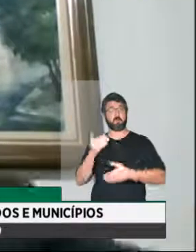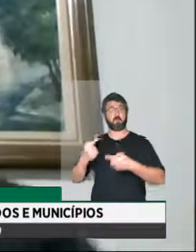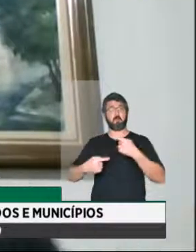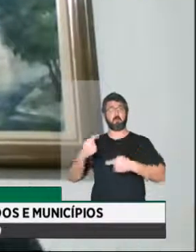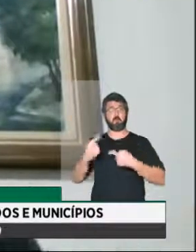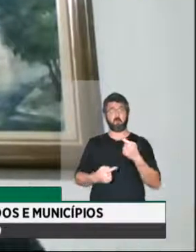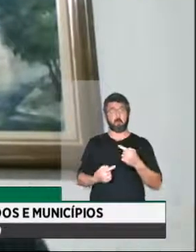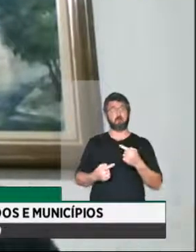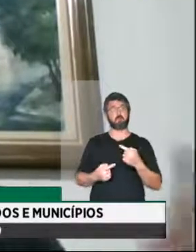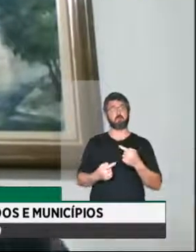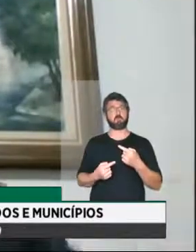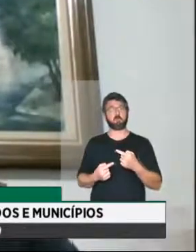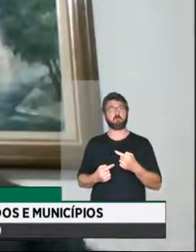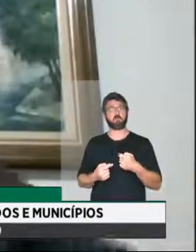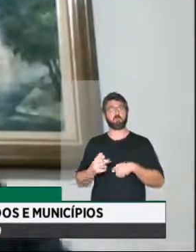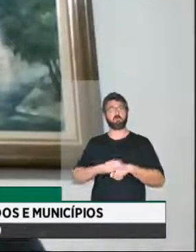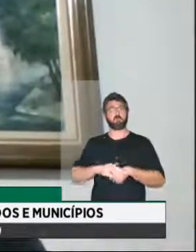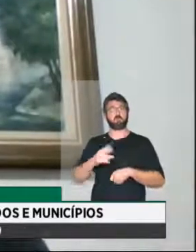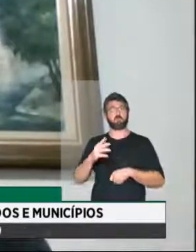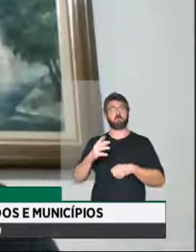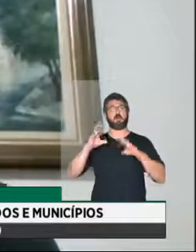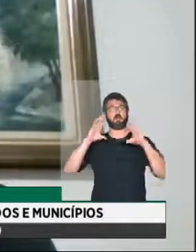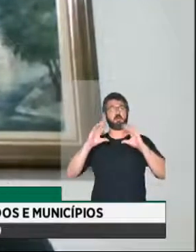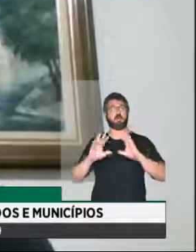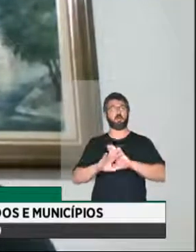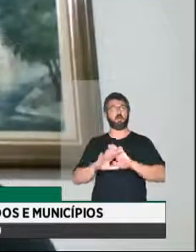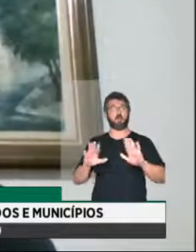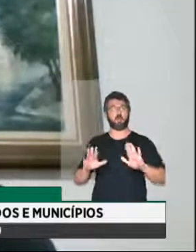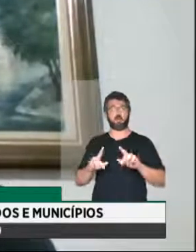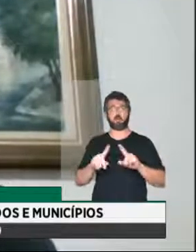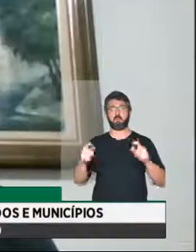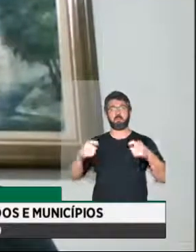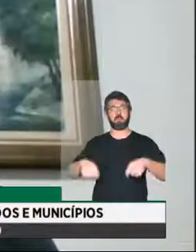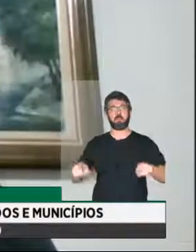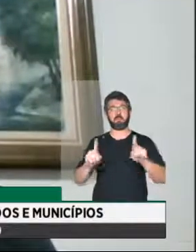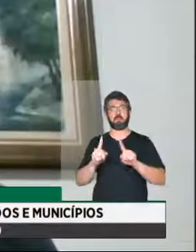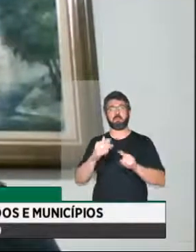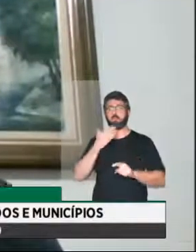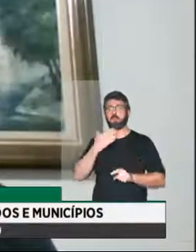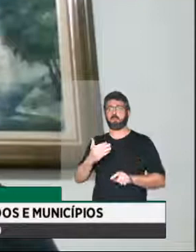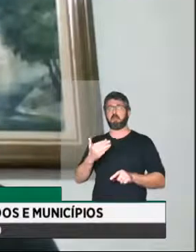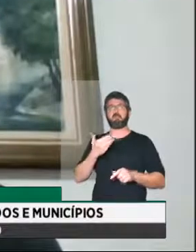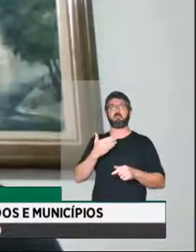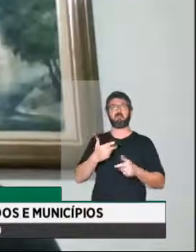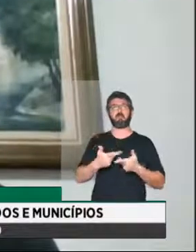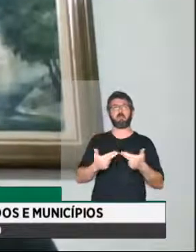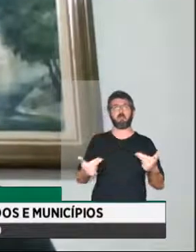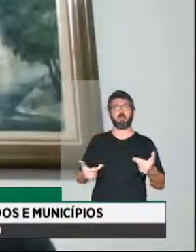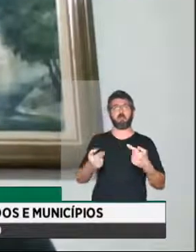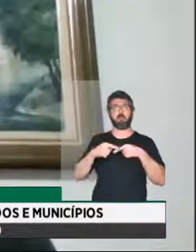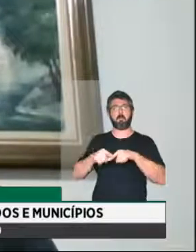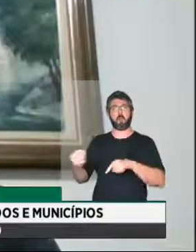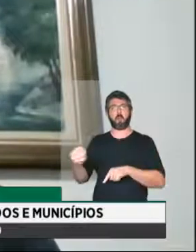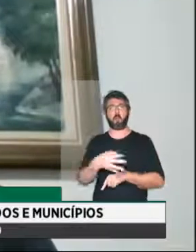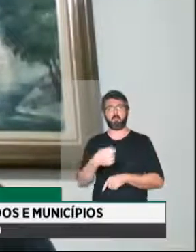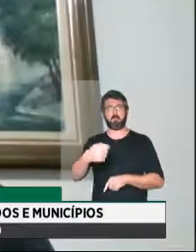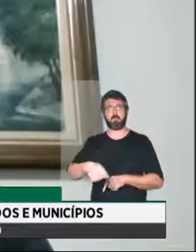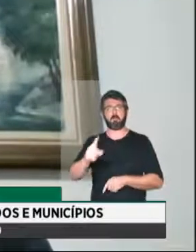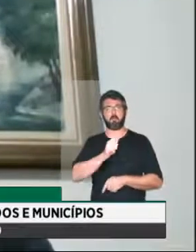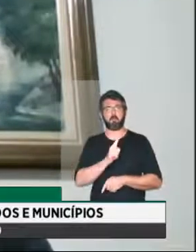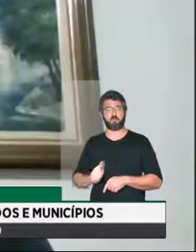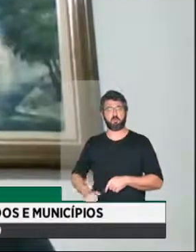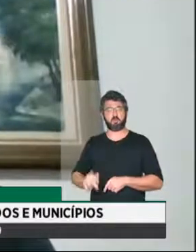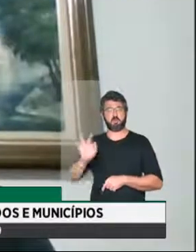vem desenvolvendo, com muito mais tranquilidade, sem precisar de pedir favor ou até novos empréstimos ao